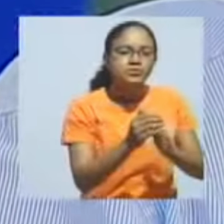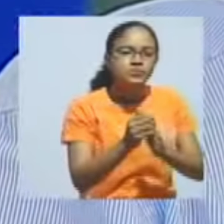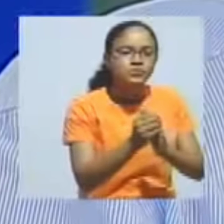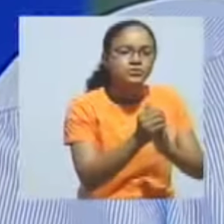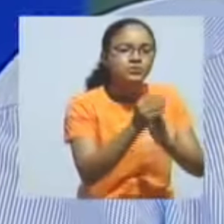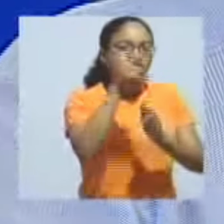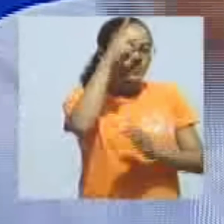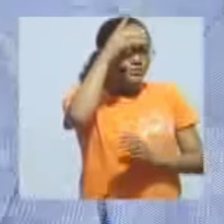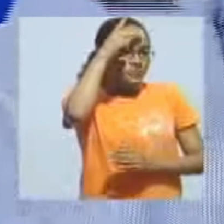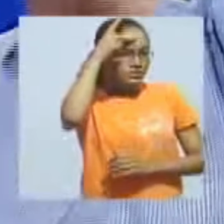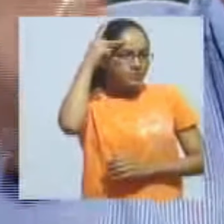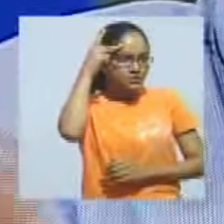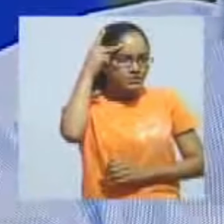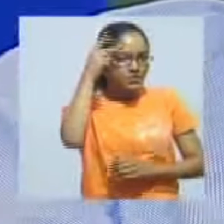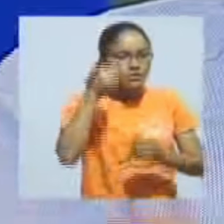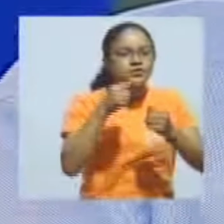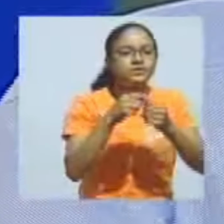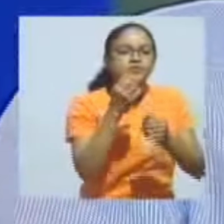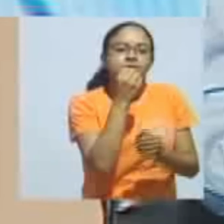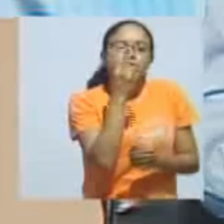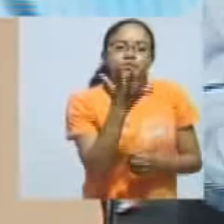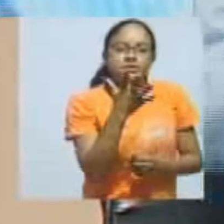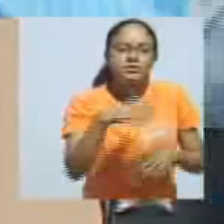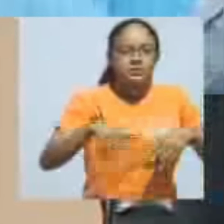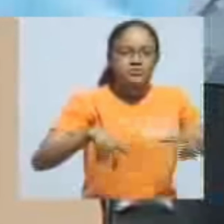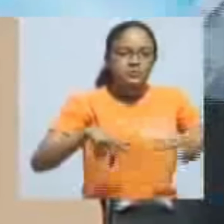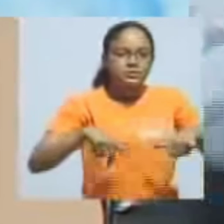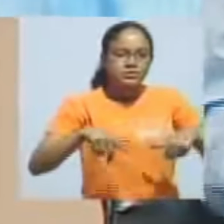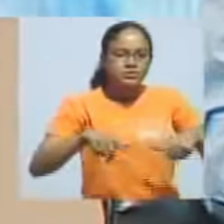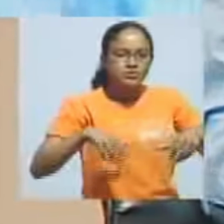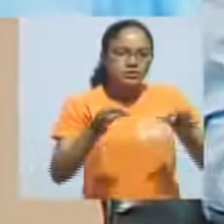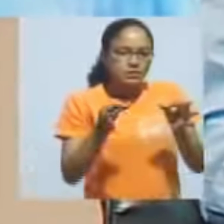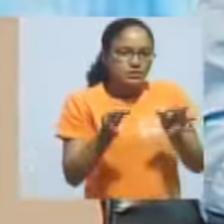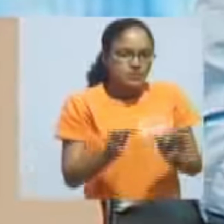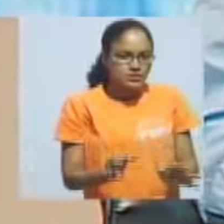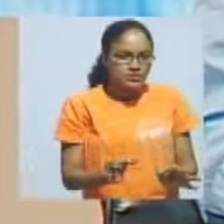caridade, para o trabalho honesto, digno,